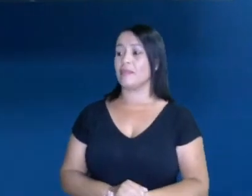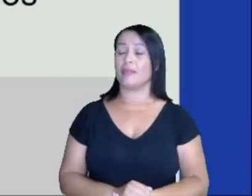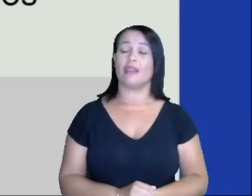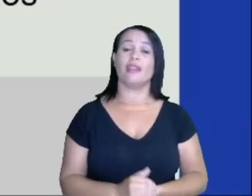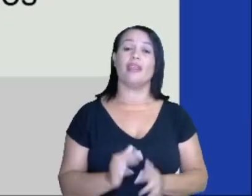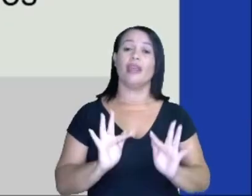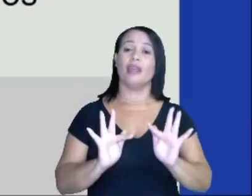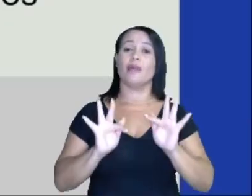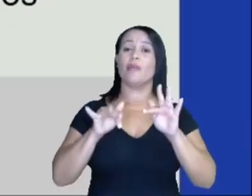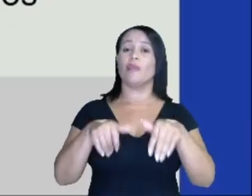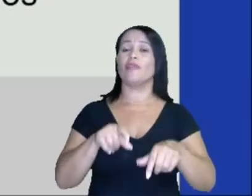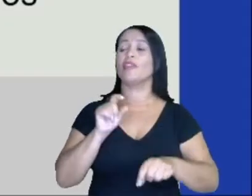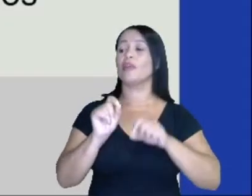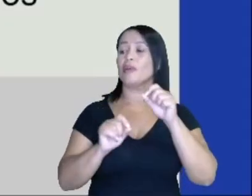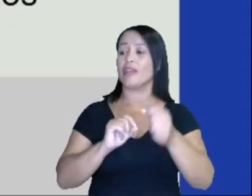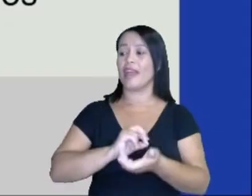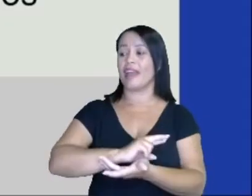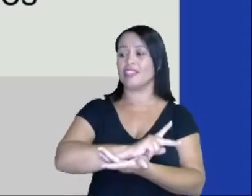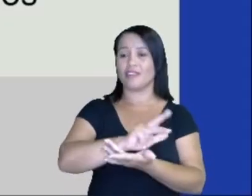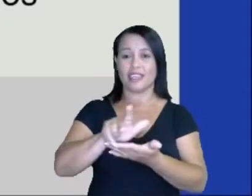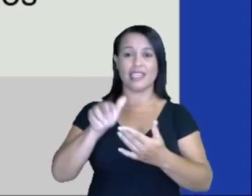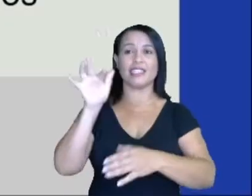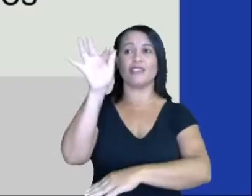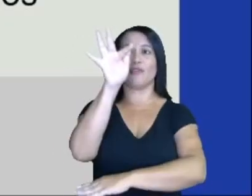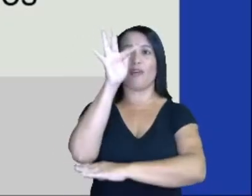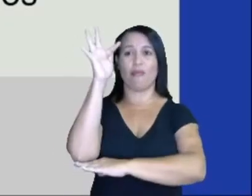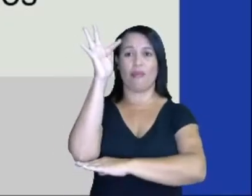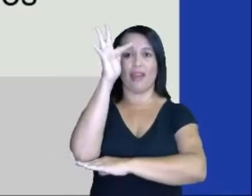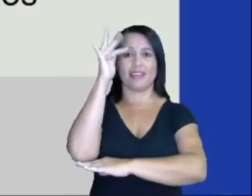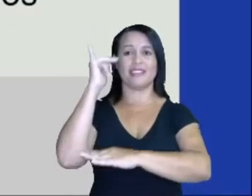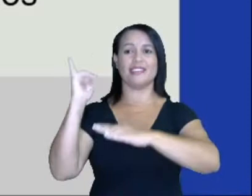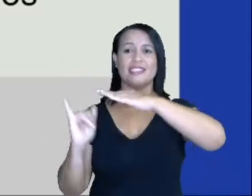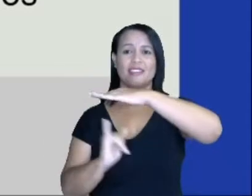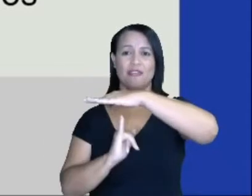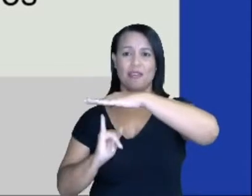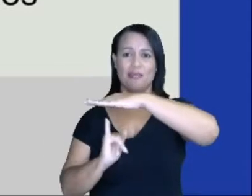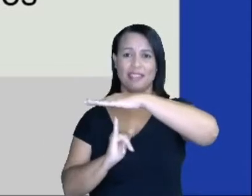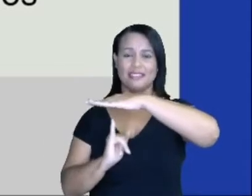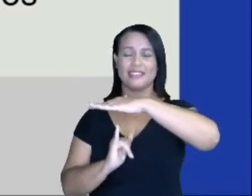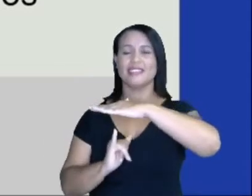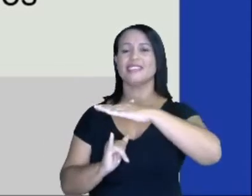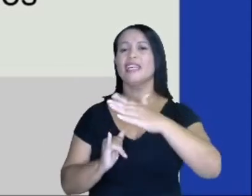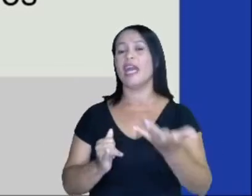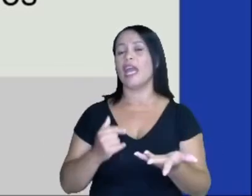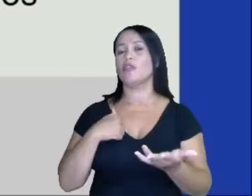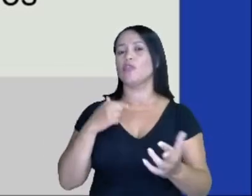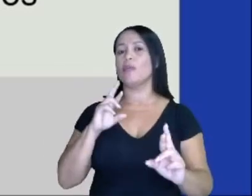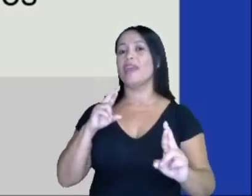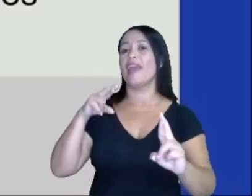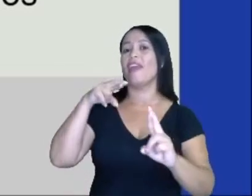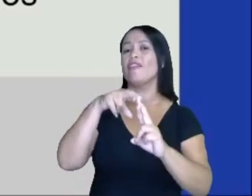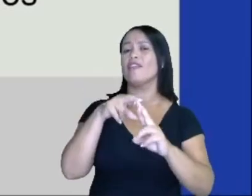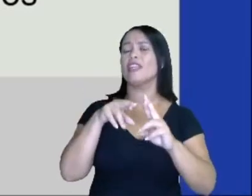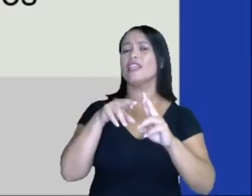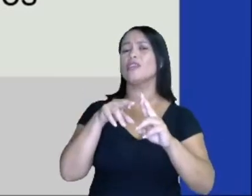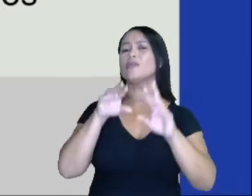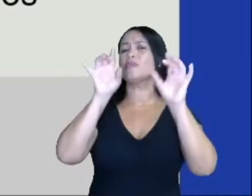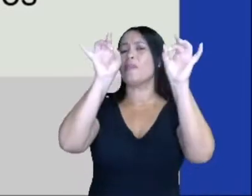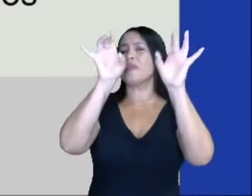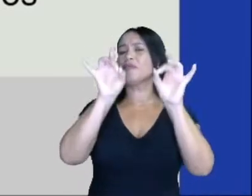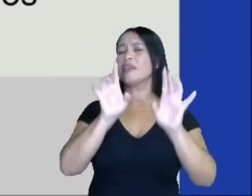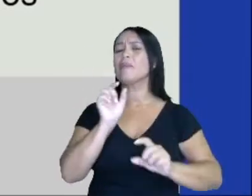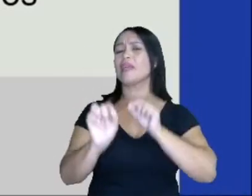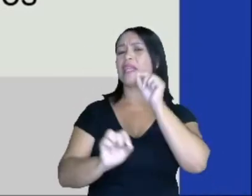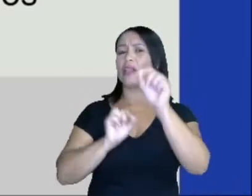E por fim, as variantes formais e as variantes informais. Estou me referindo especificamente